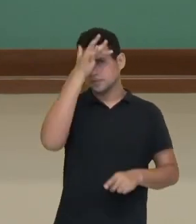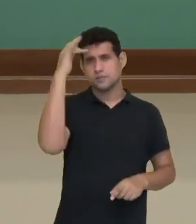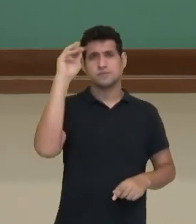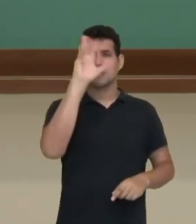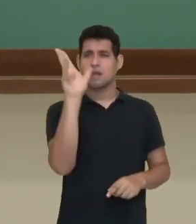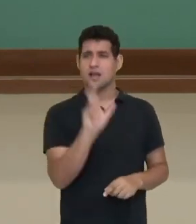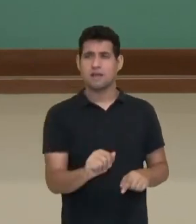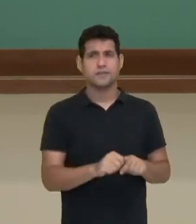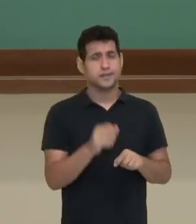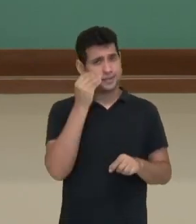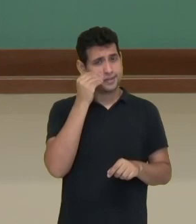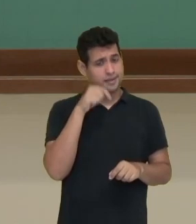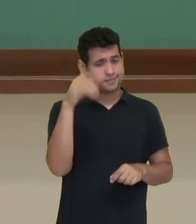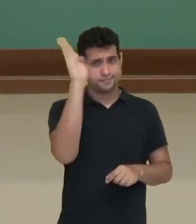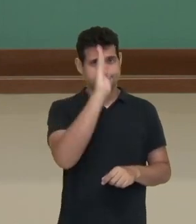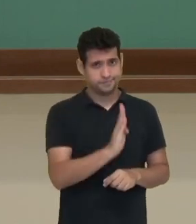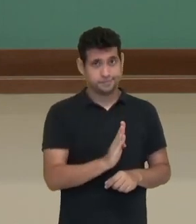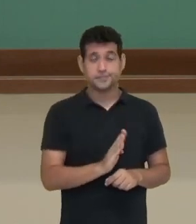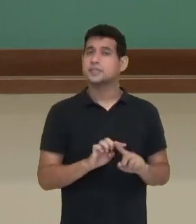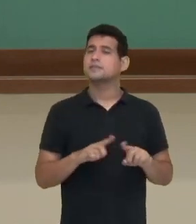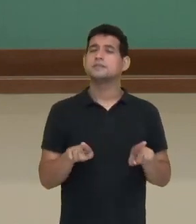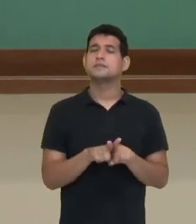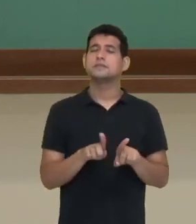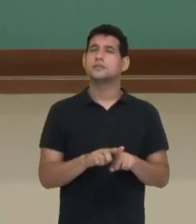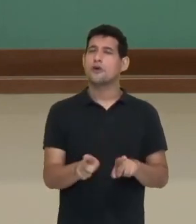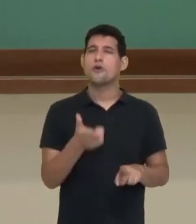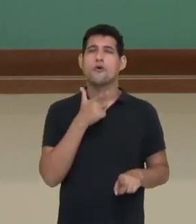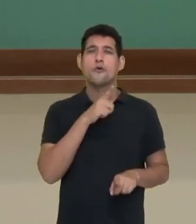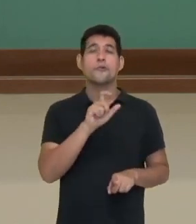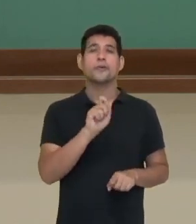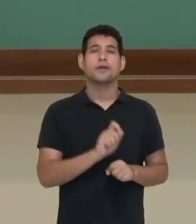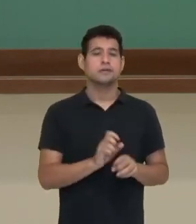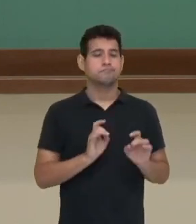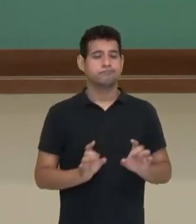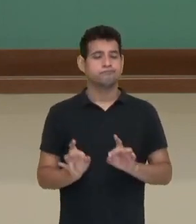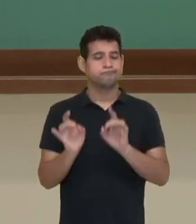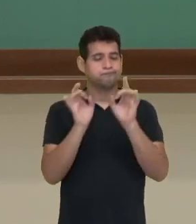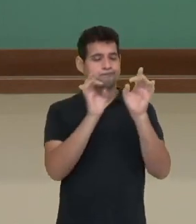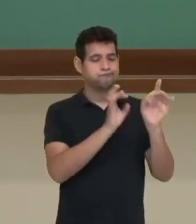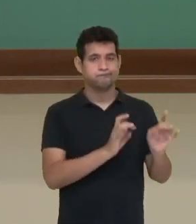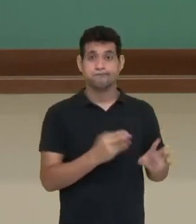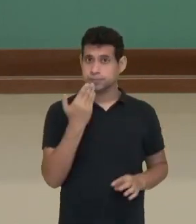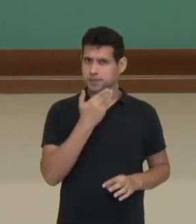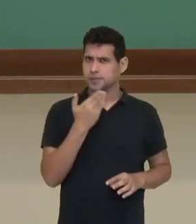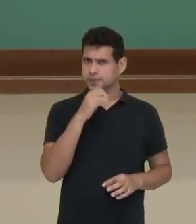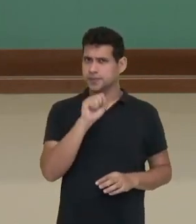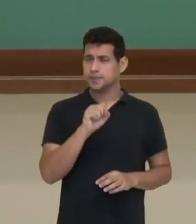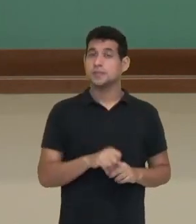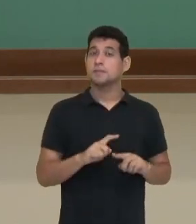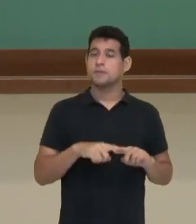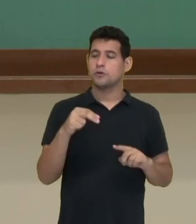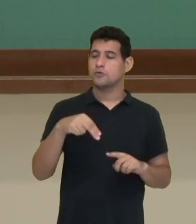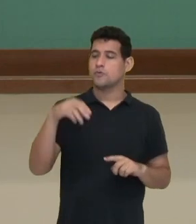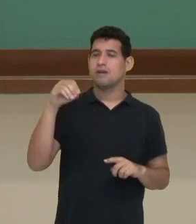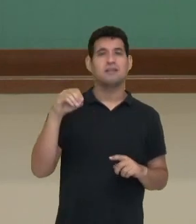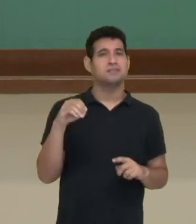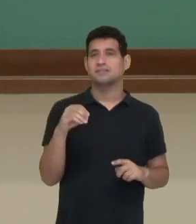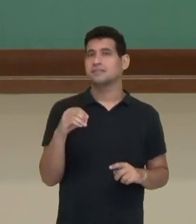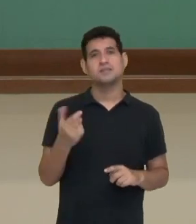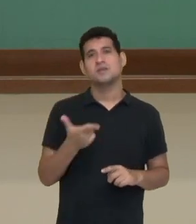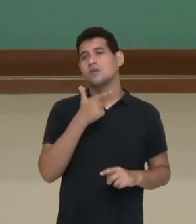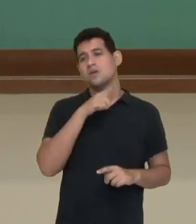para serem escravizados aqui no Brasil e também conseguiriam comercializar esse açúcar. O Nordeste não